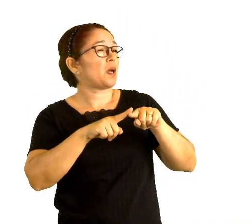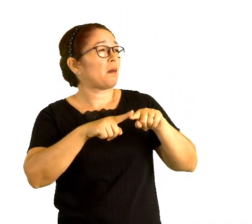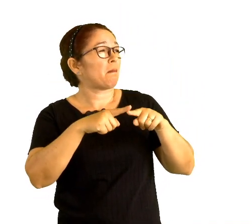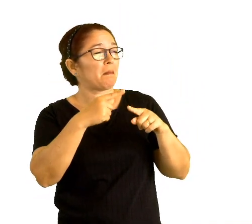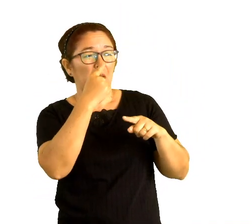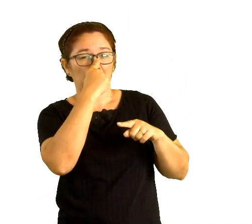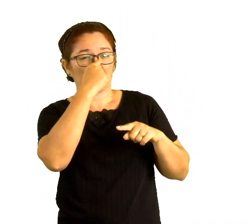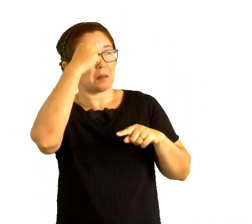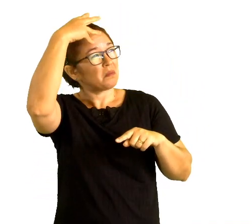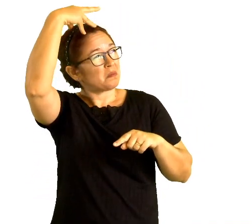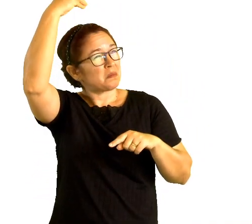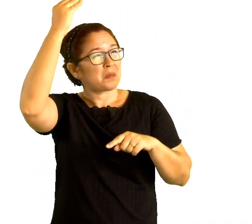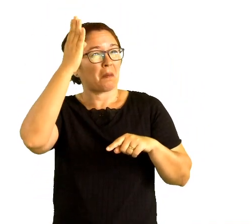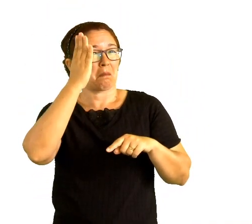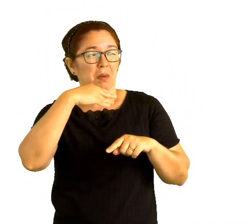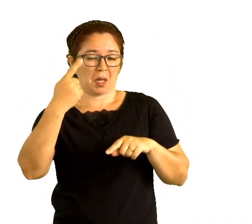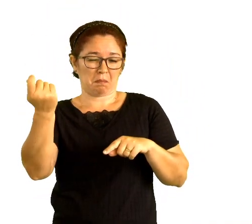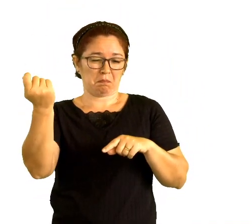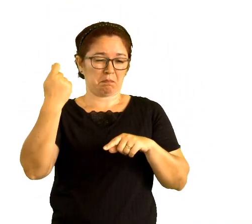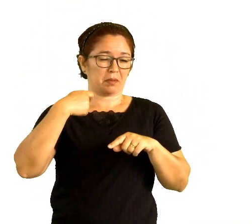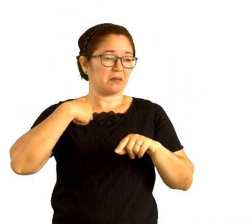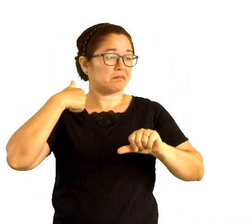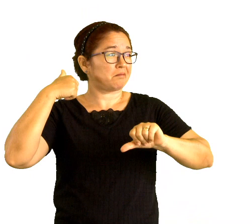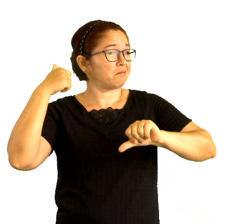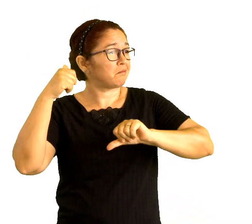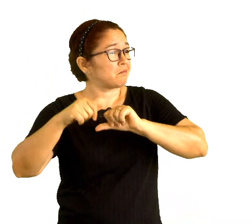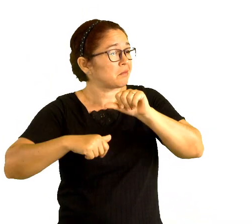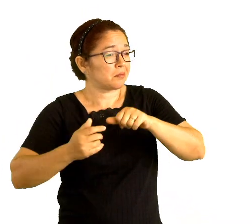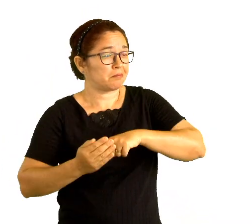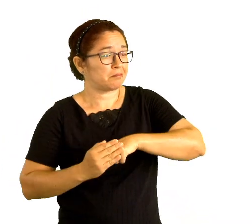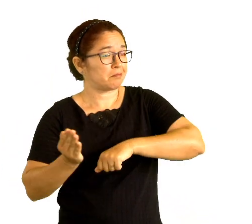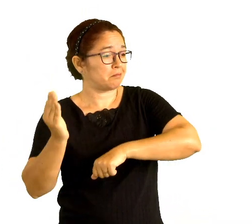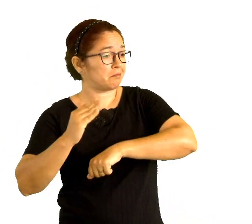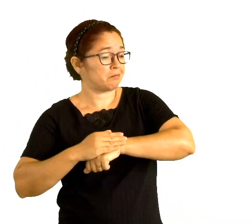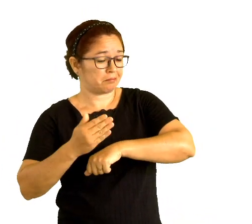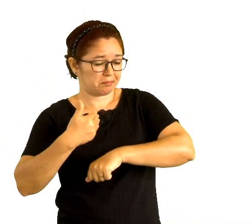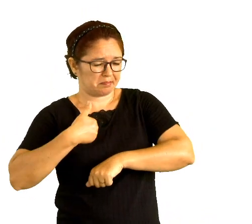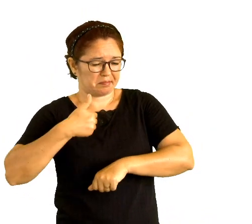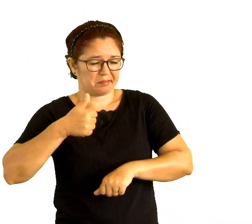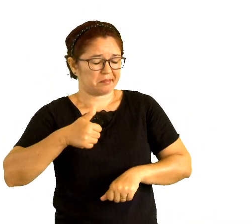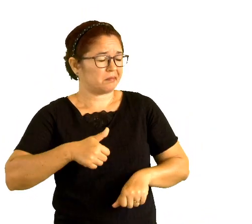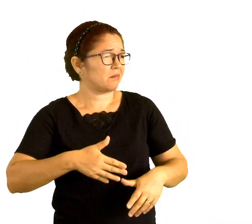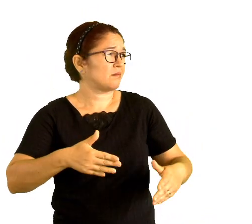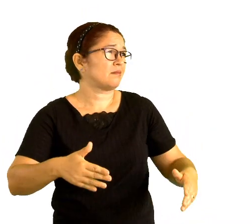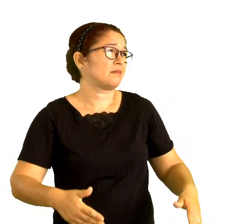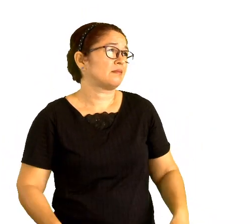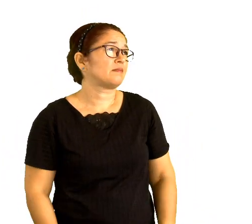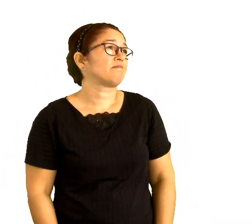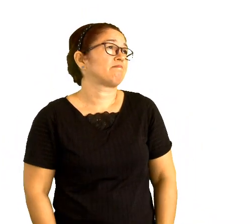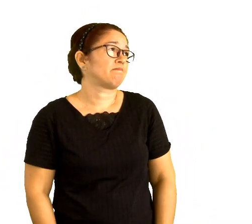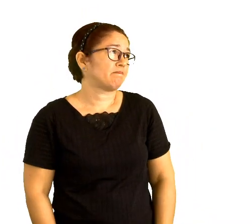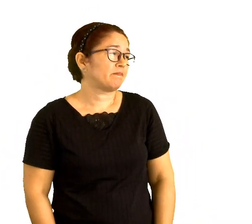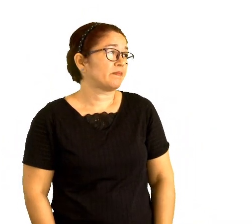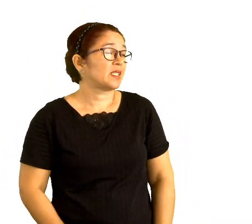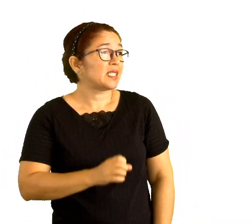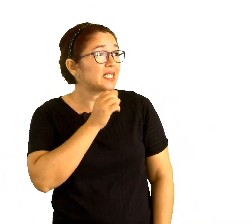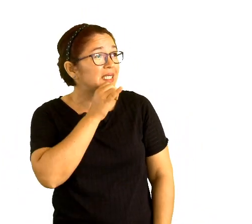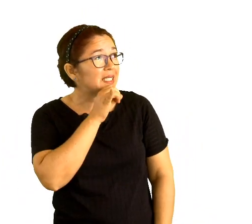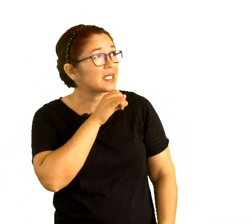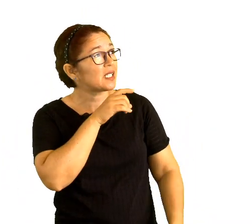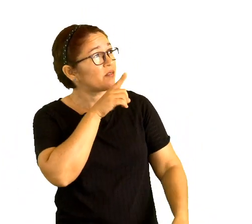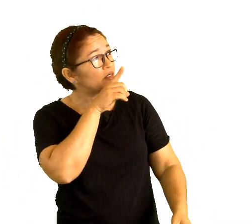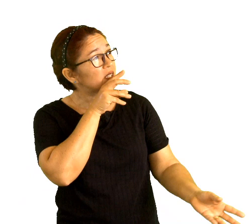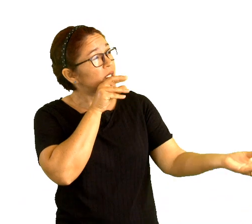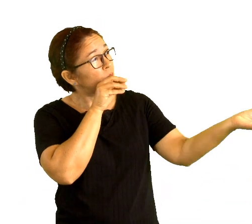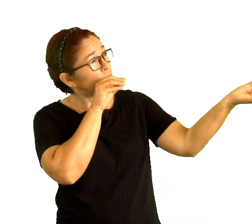um encanto e eu transformei-me nesta rã asquerosa. Um beijo teu, no